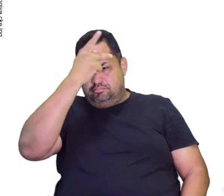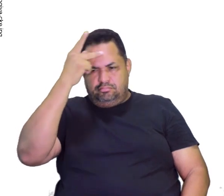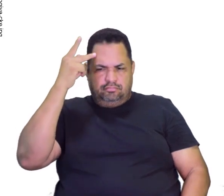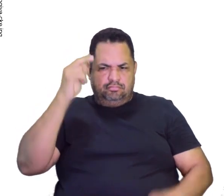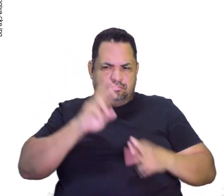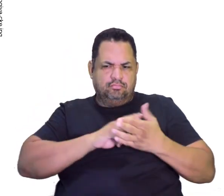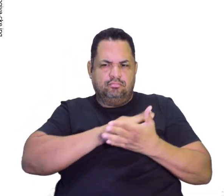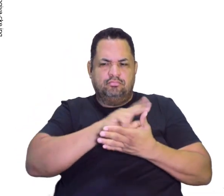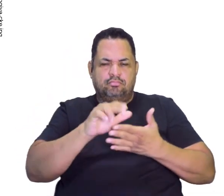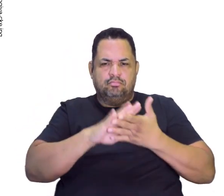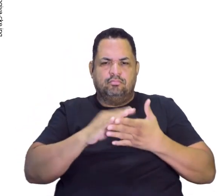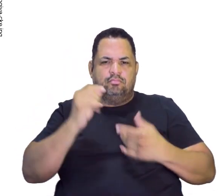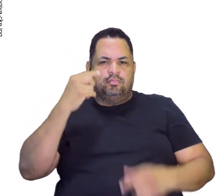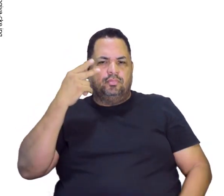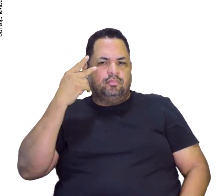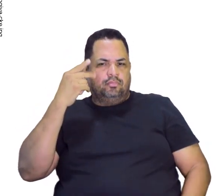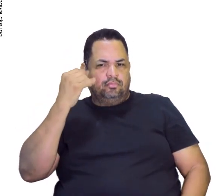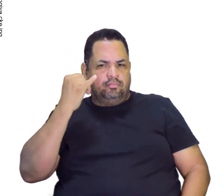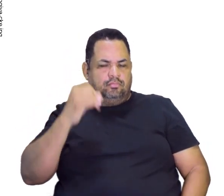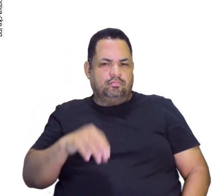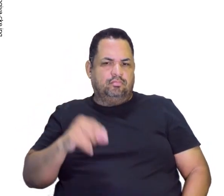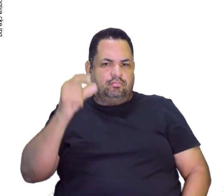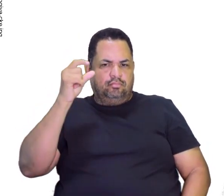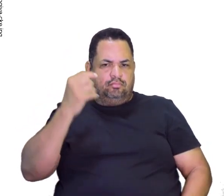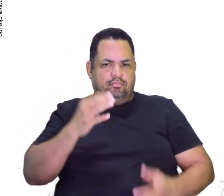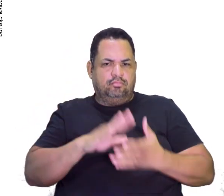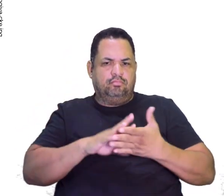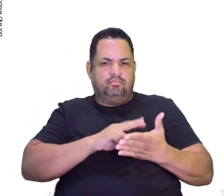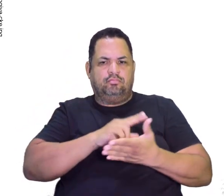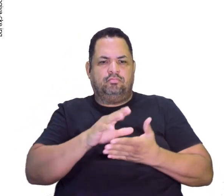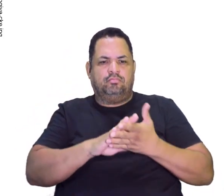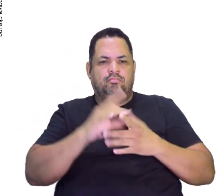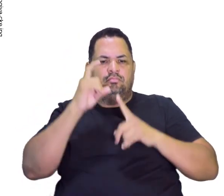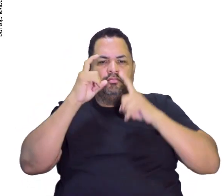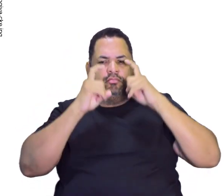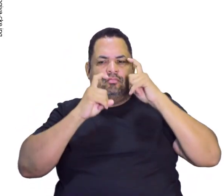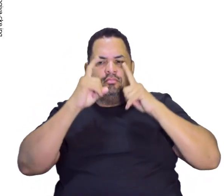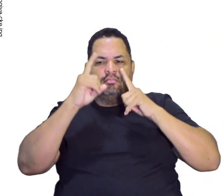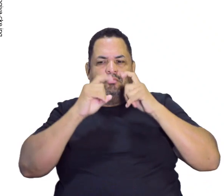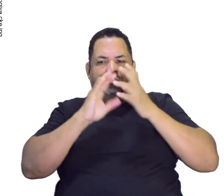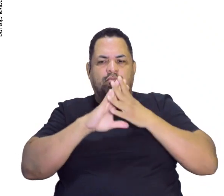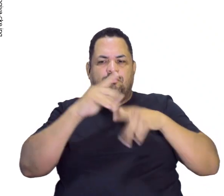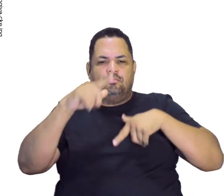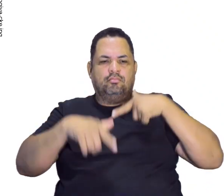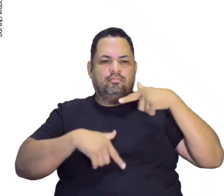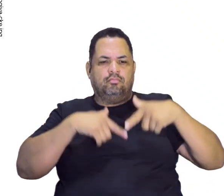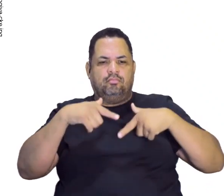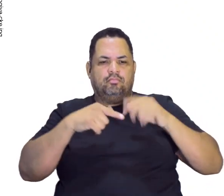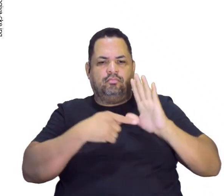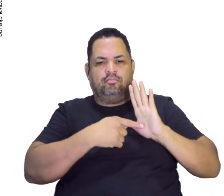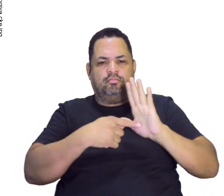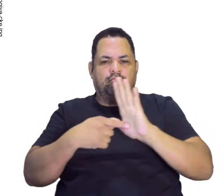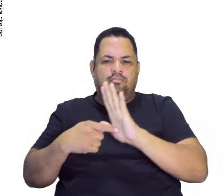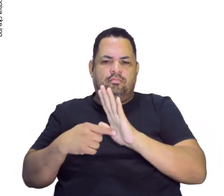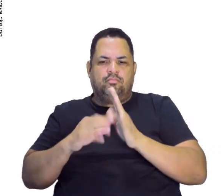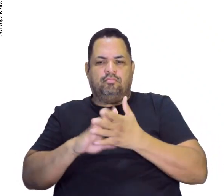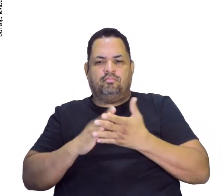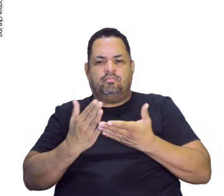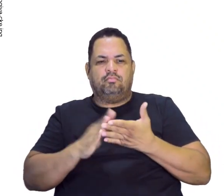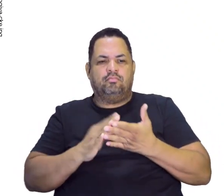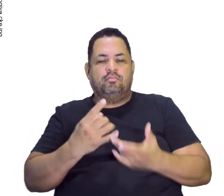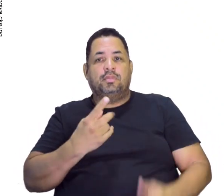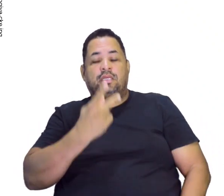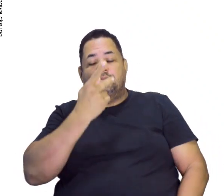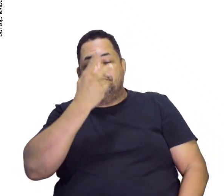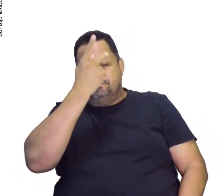eh chineses e enfim a expressão dos dos Operários representados Passa ao